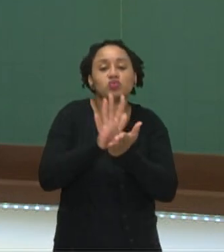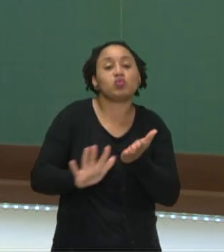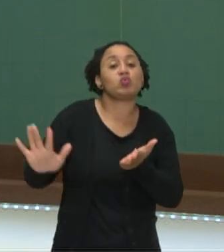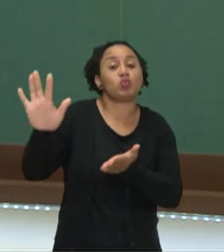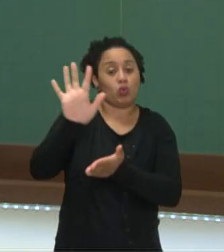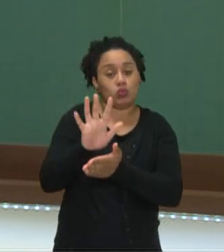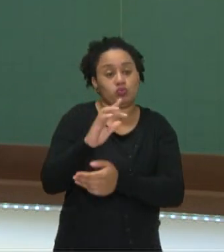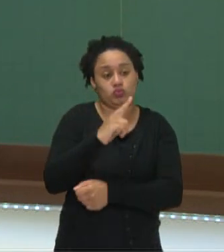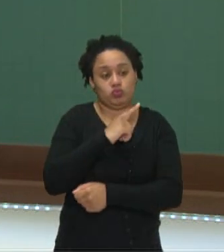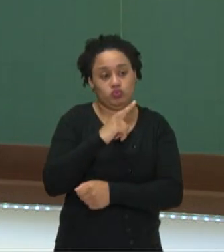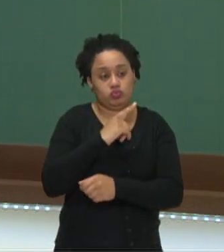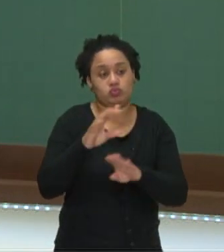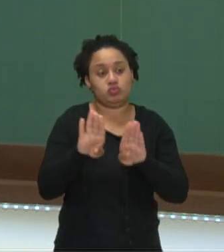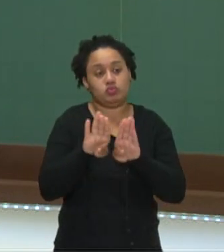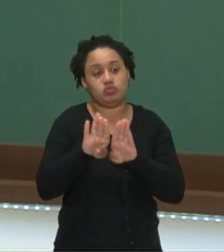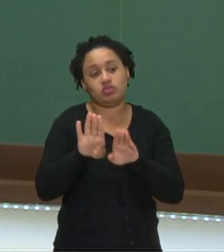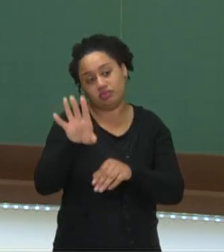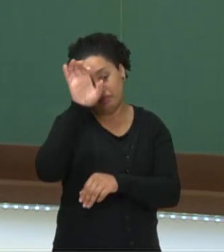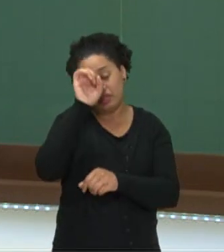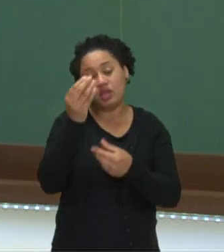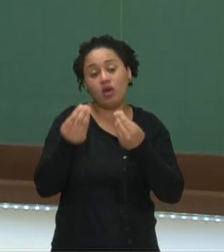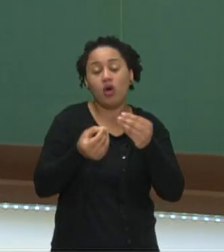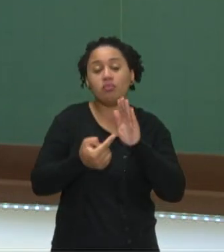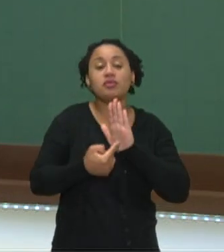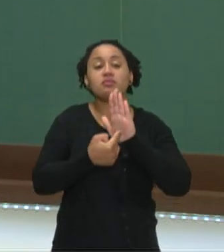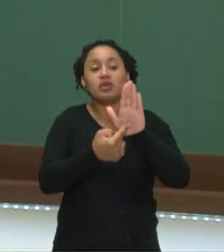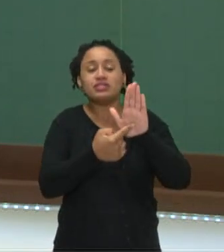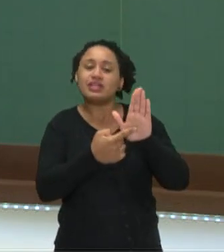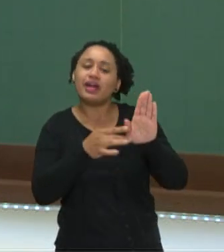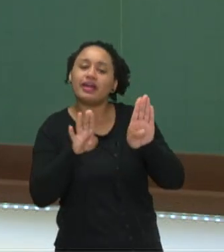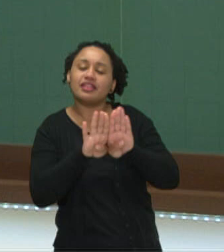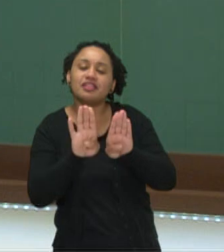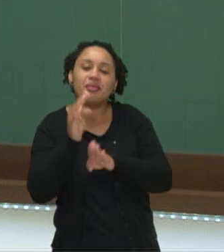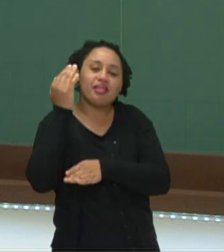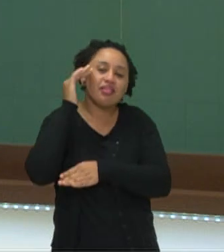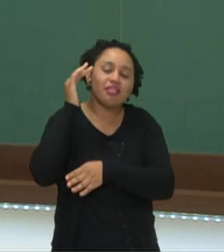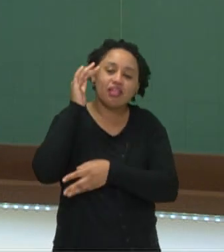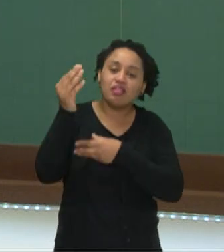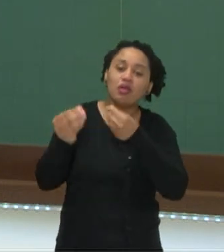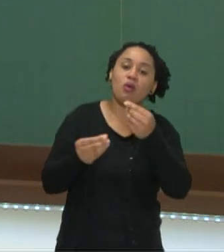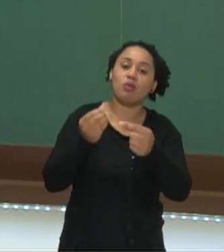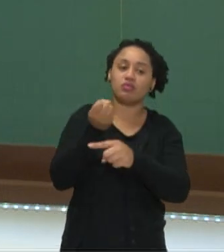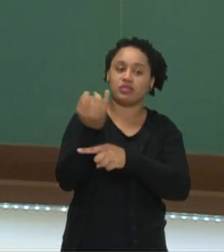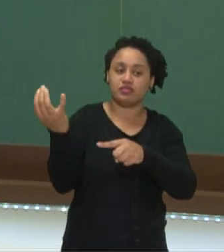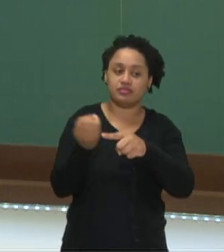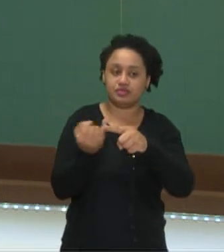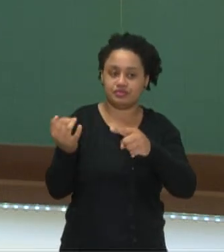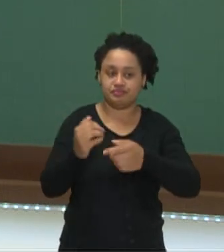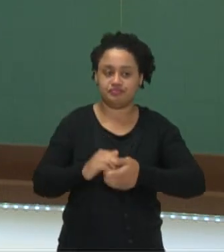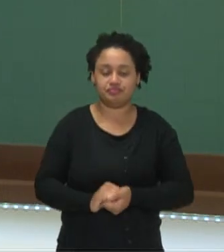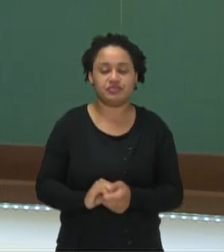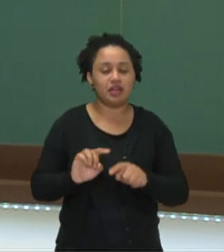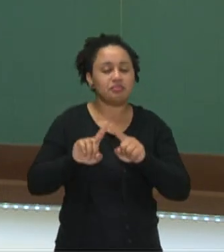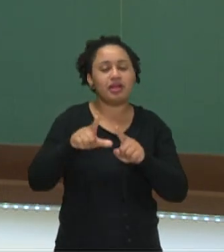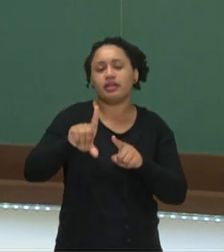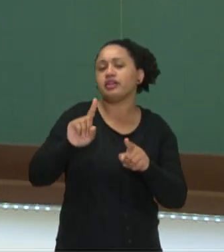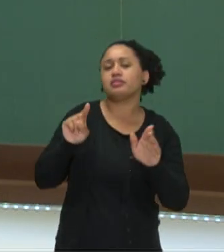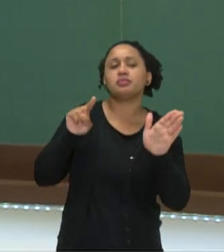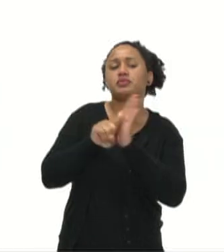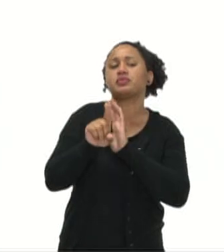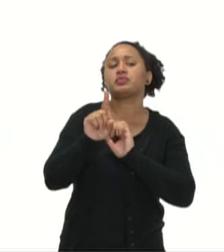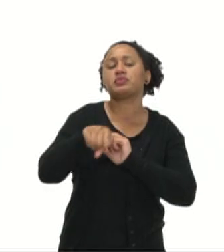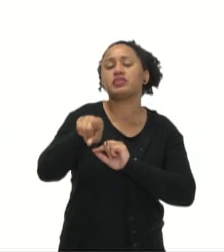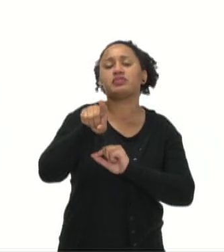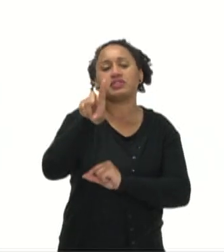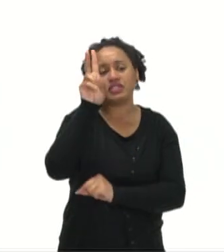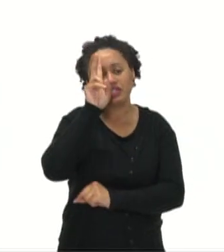todo e vamos aprender a representar e também a interpretar uma fração. Mas antes, uma perguntinha.